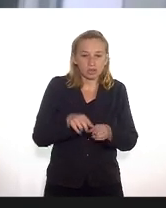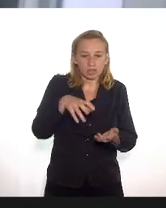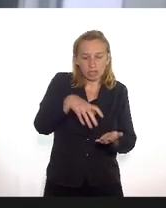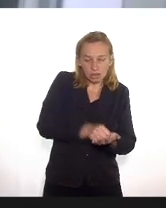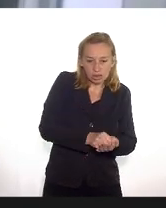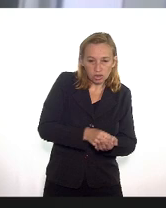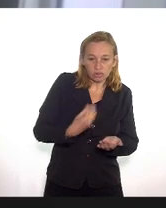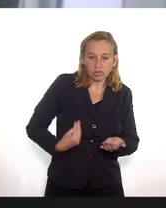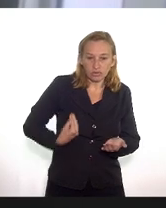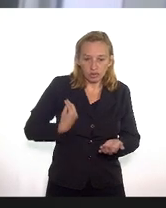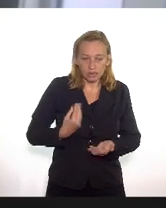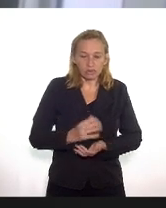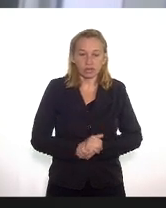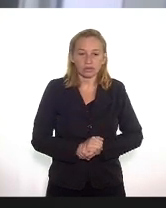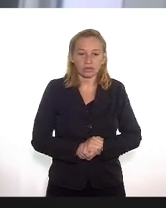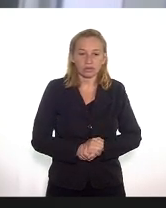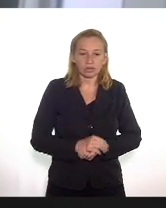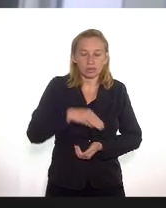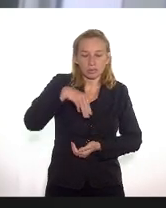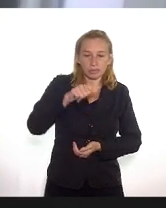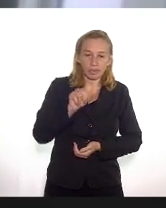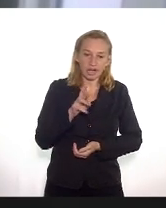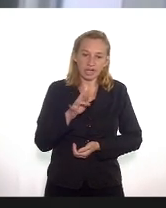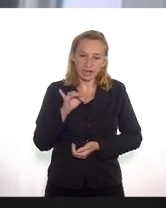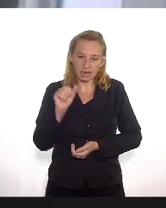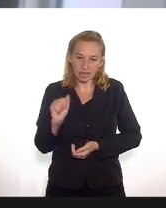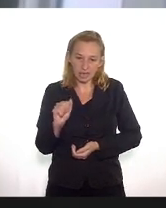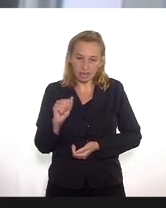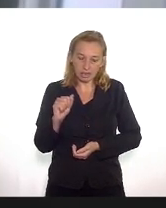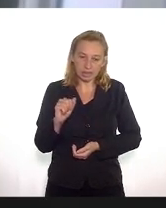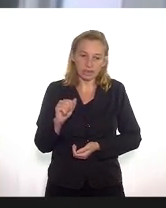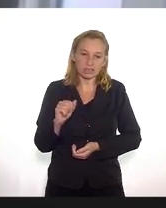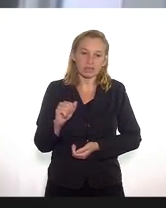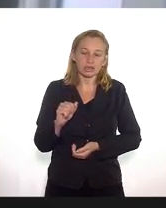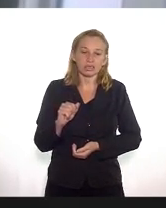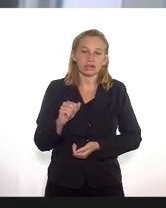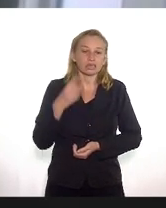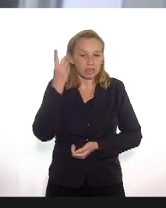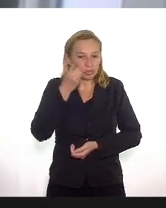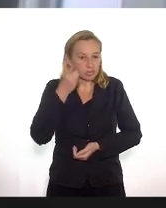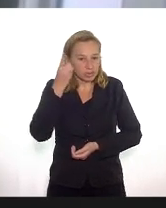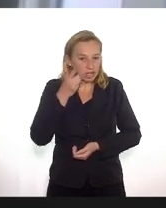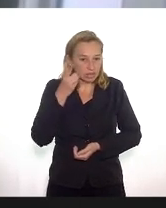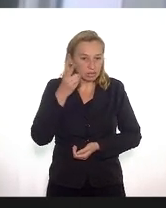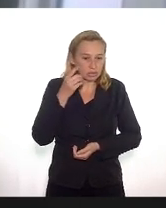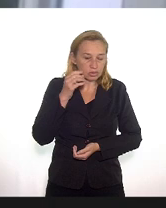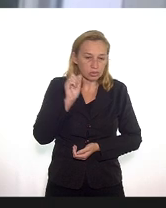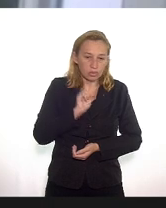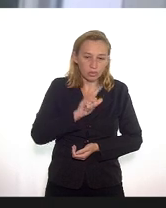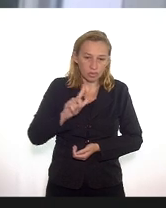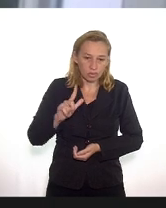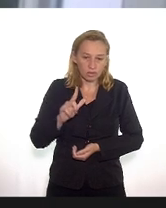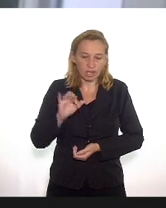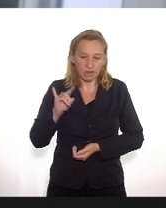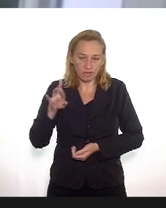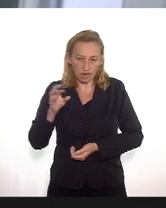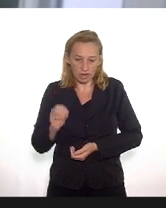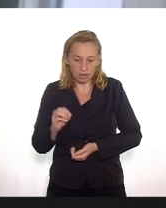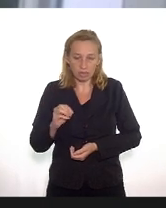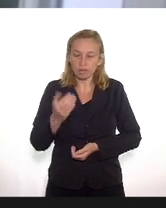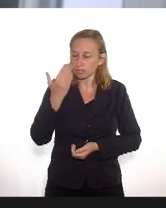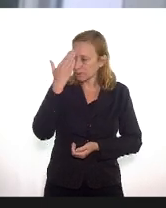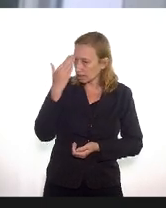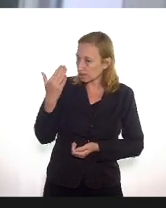aqui a presença da Maria Inês, da assessoria do deputado Noel de Carvalho, agradeço muito a presença tanto